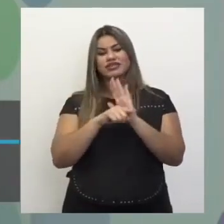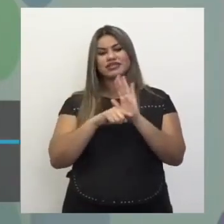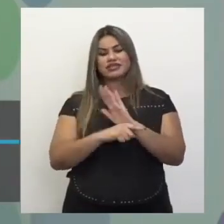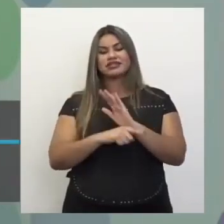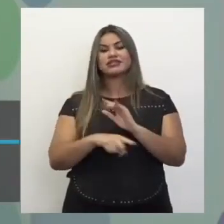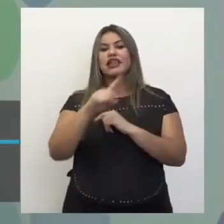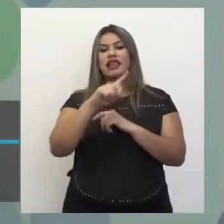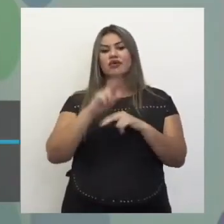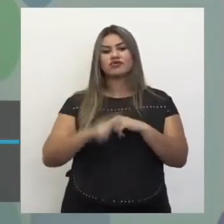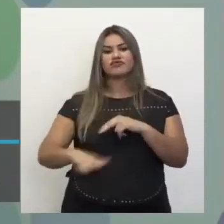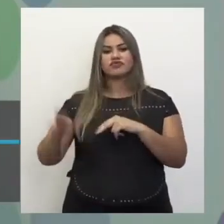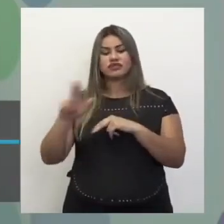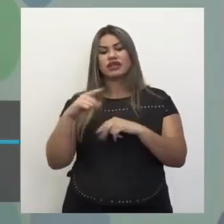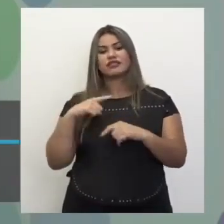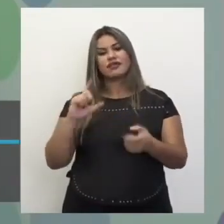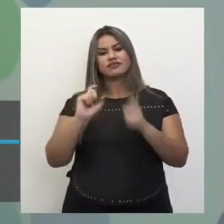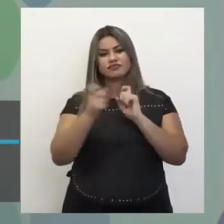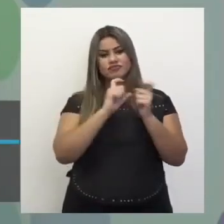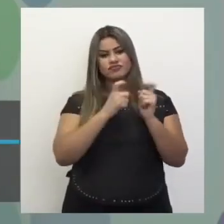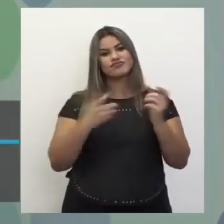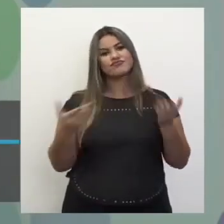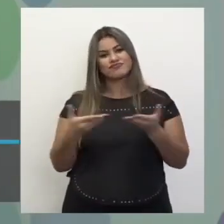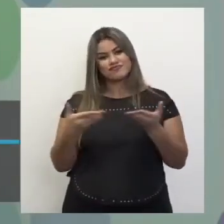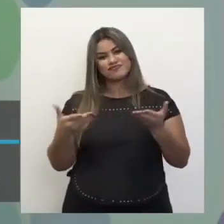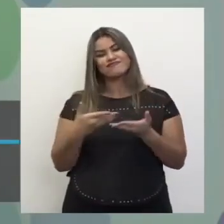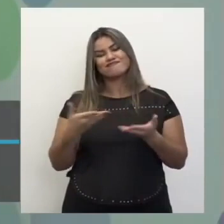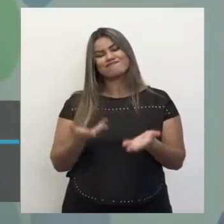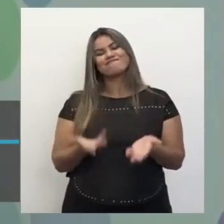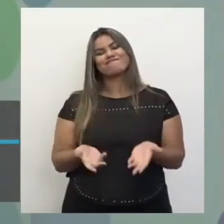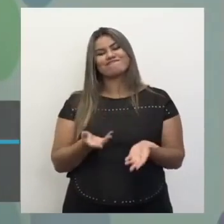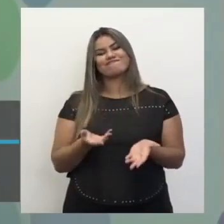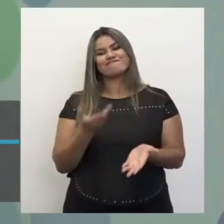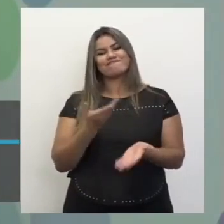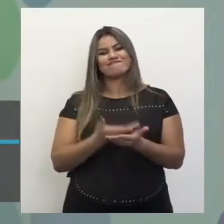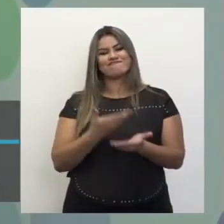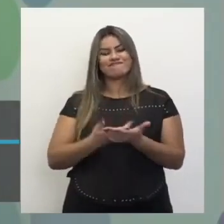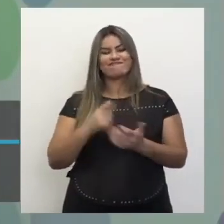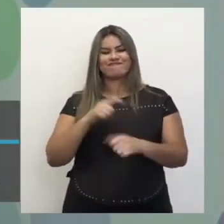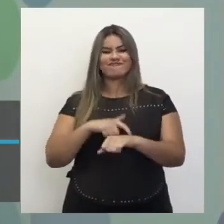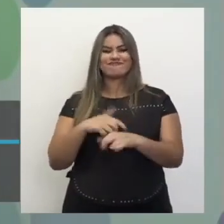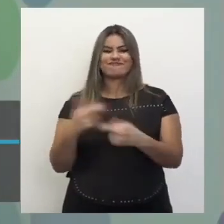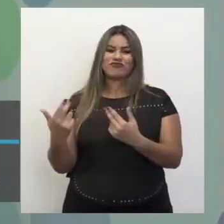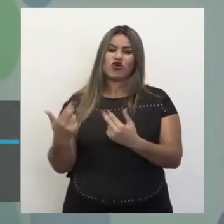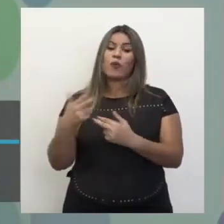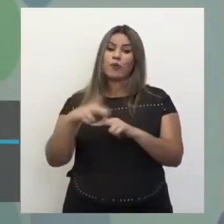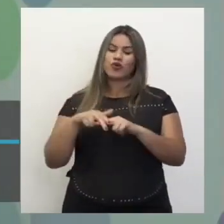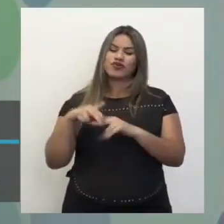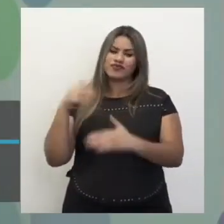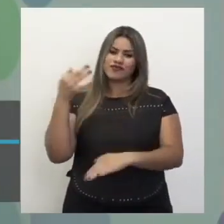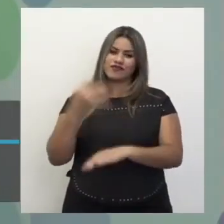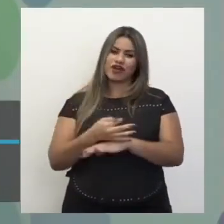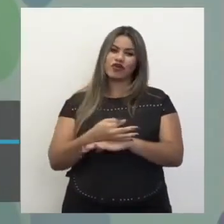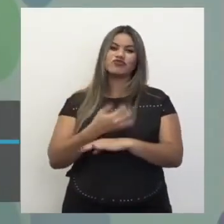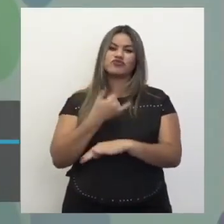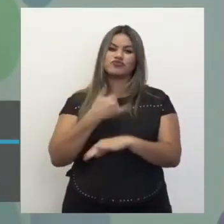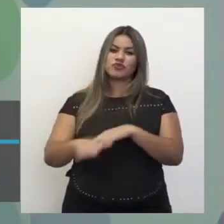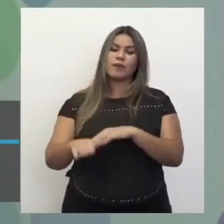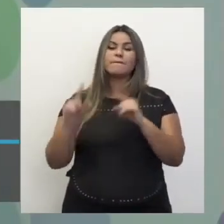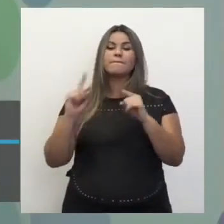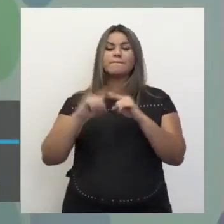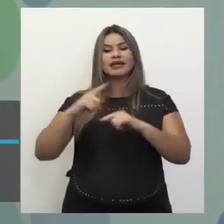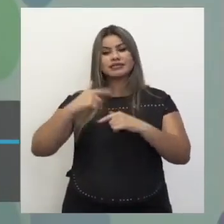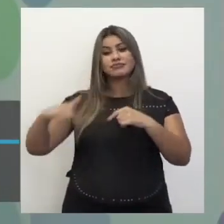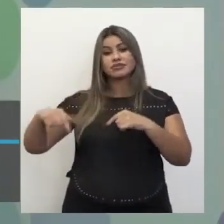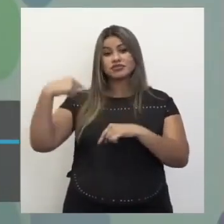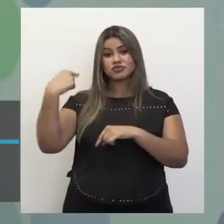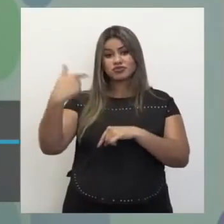marcado um encontro desse grupo de pesquisa justamente no nosso mesmo horário de aula, por isso que ela se ausentou, mas na semana que vem ela estará conosco aqui, tá